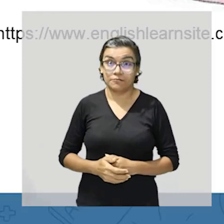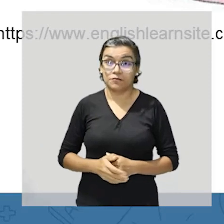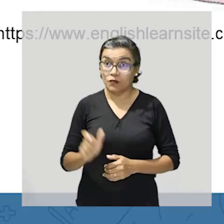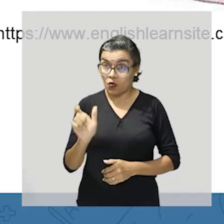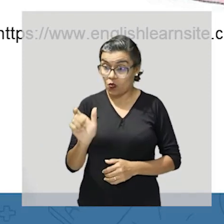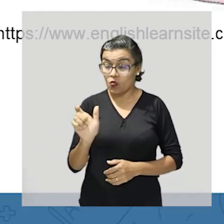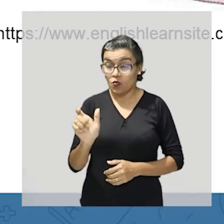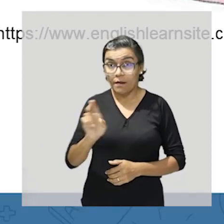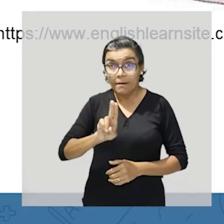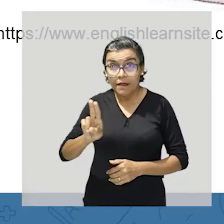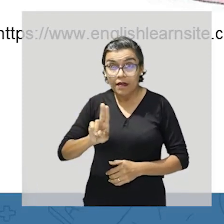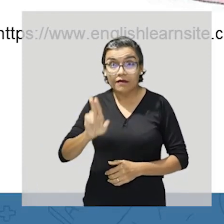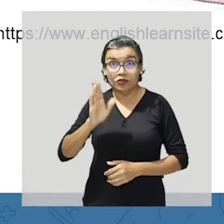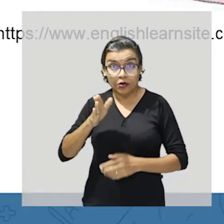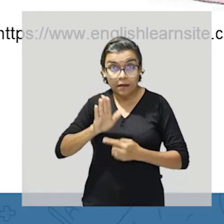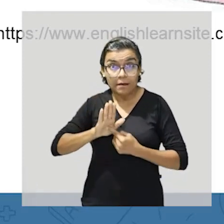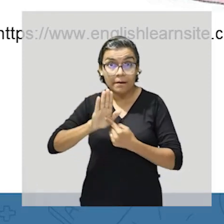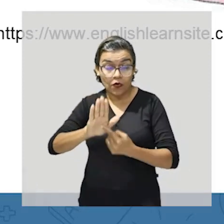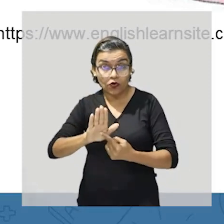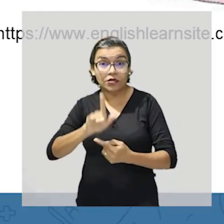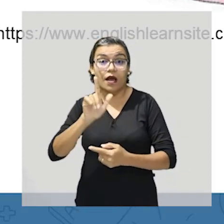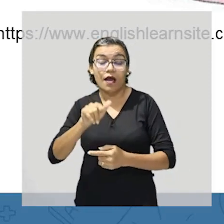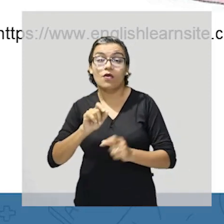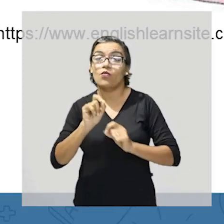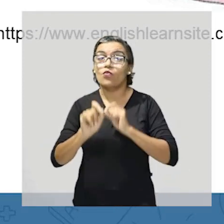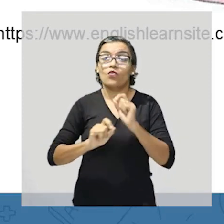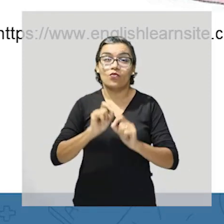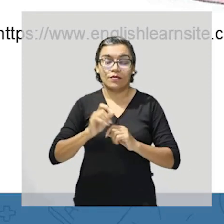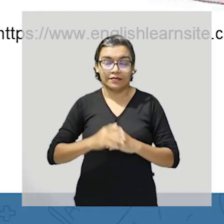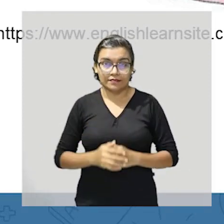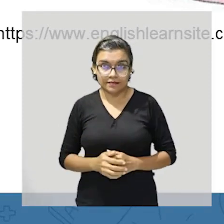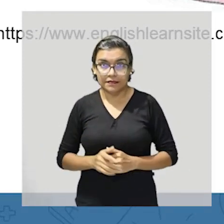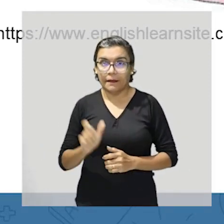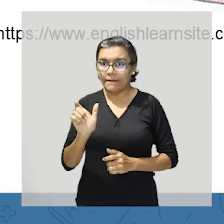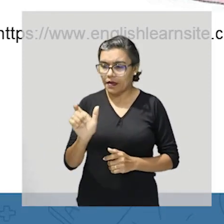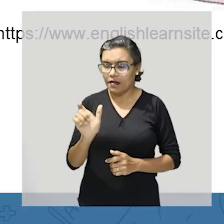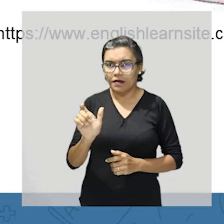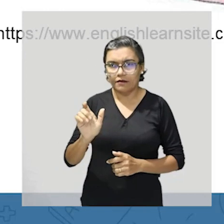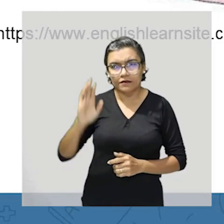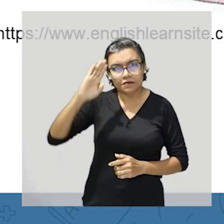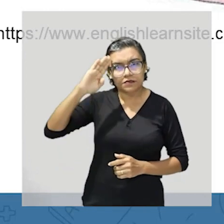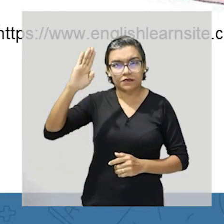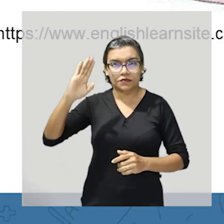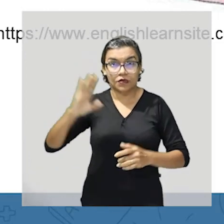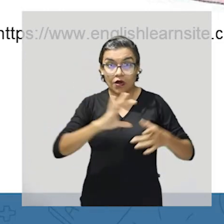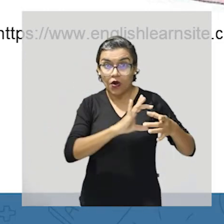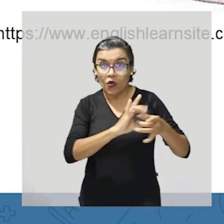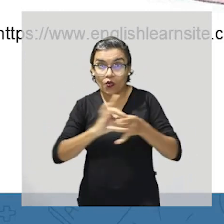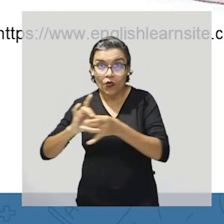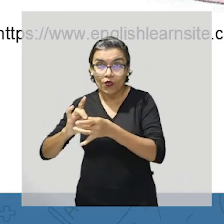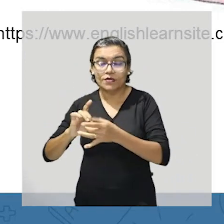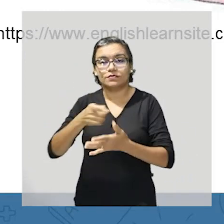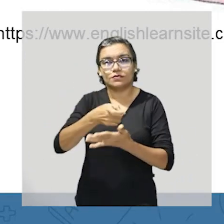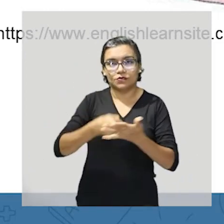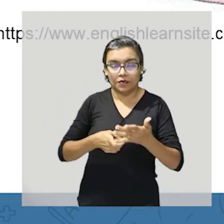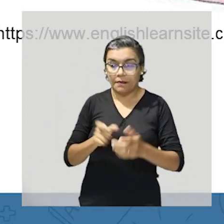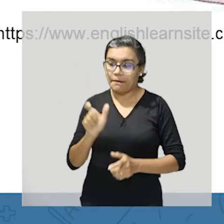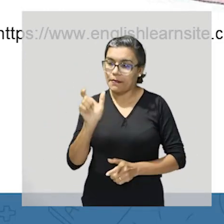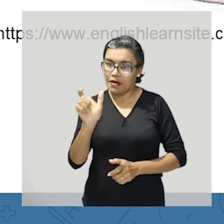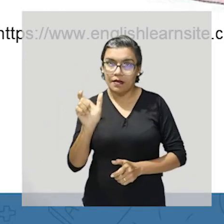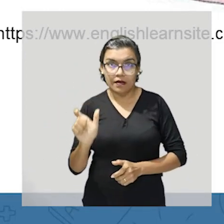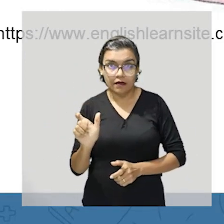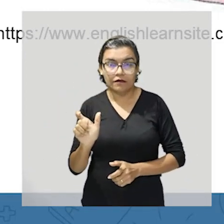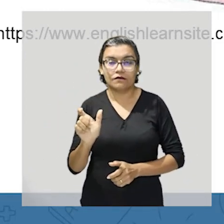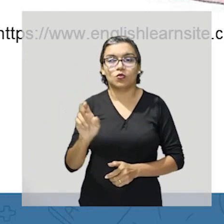dá uma dica, né? São aquelas palavrinhas essenciais para a gente estabelecer a coesão textual. São palavras que nós vamos usar